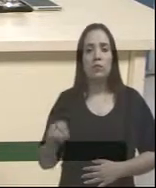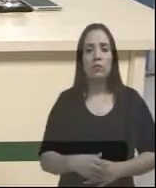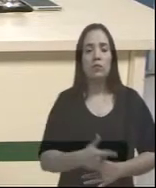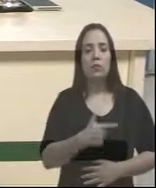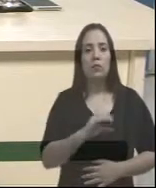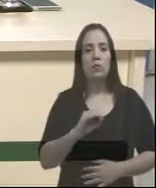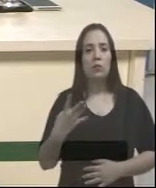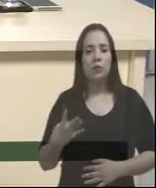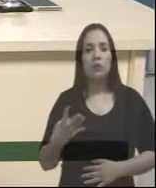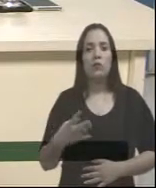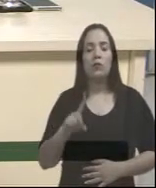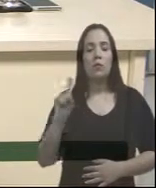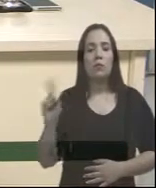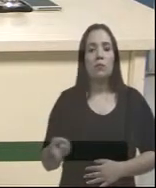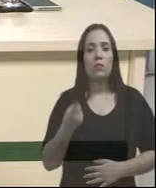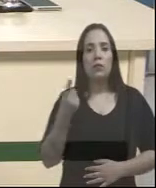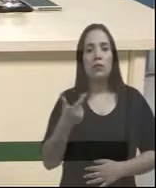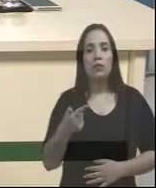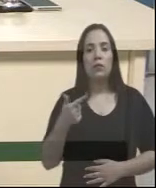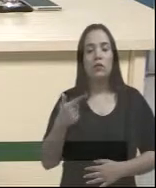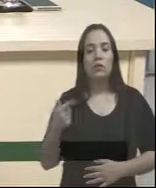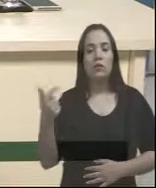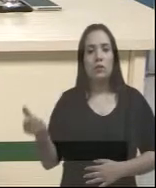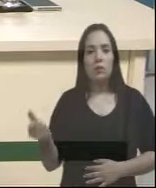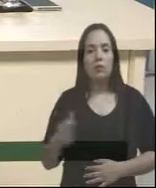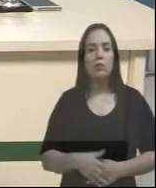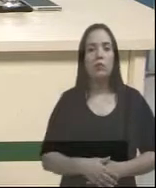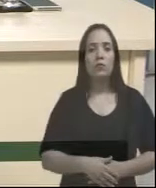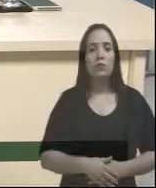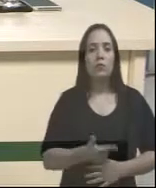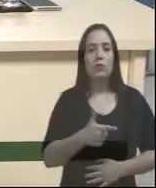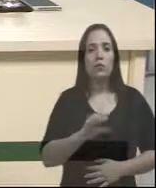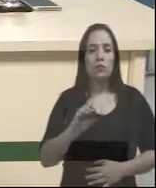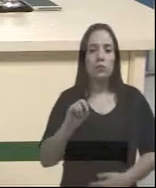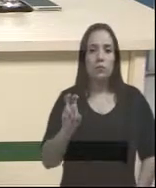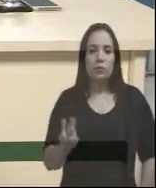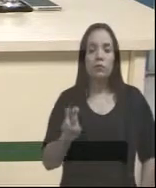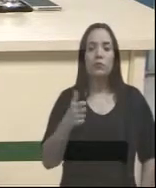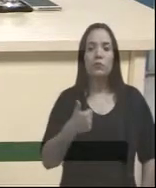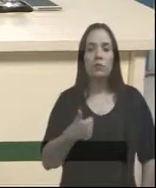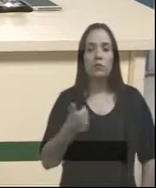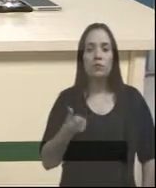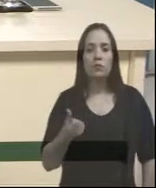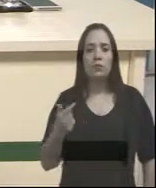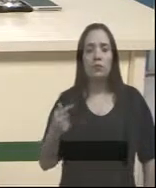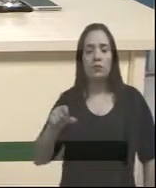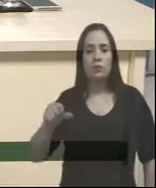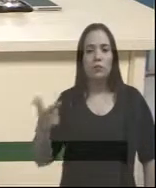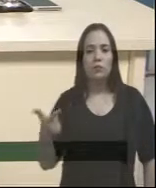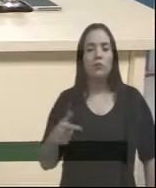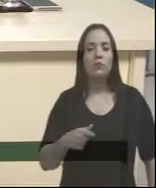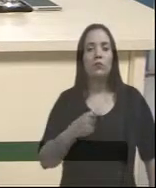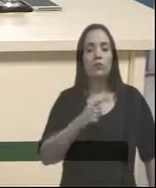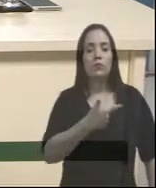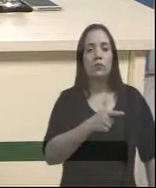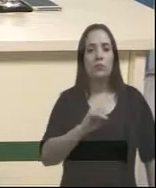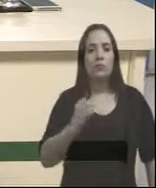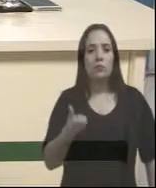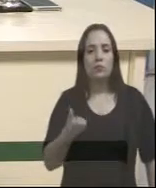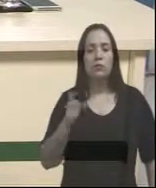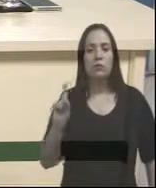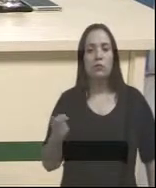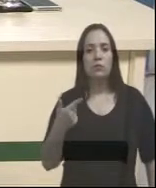assassinatos. 2004, 1.576 assassinatos. 2005, 1.692 assassinatos.